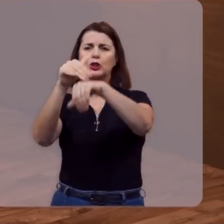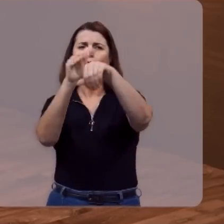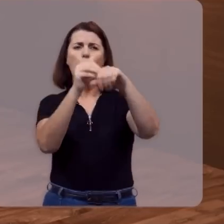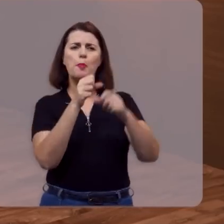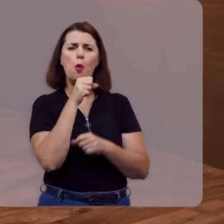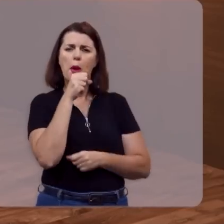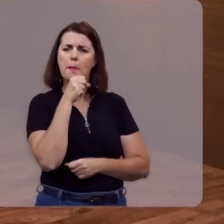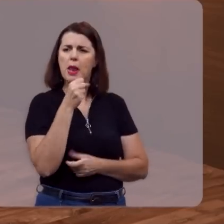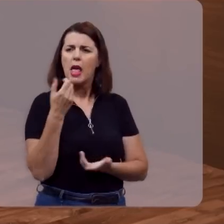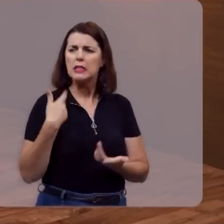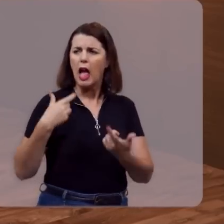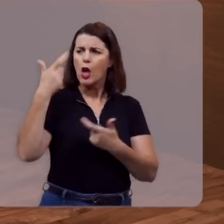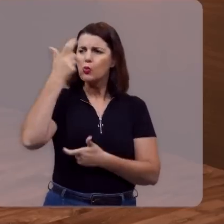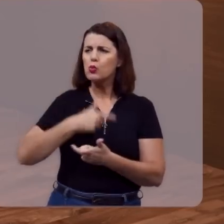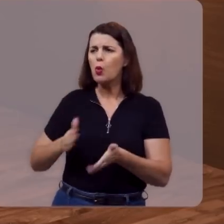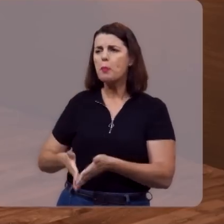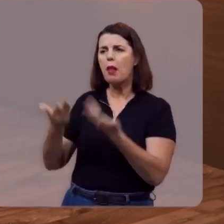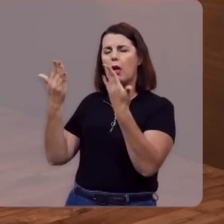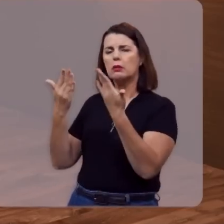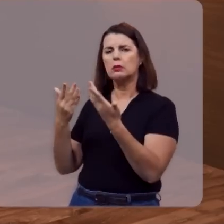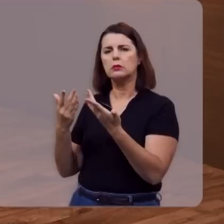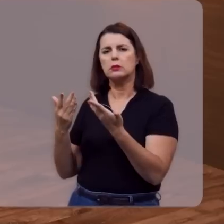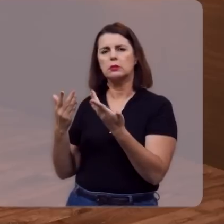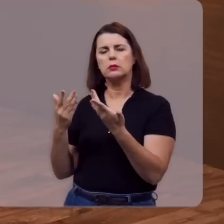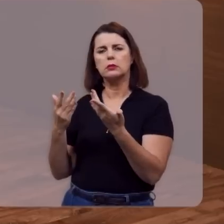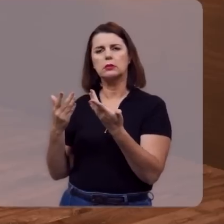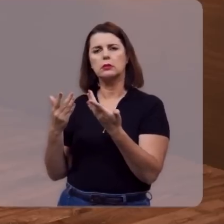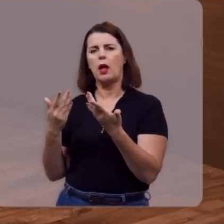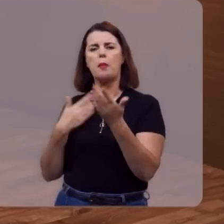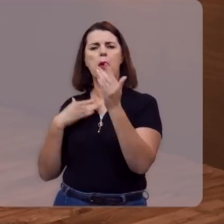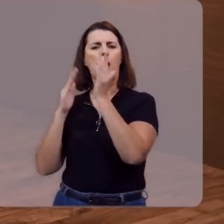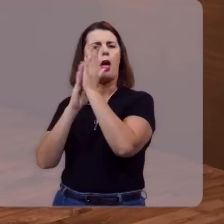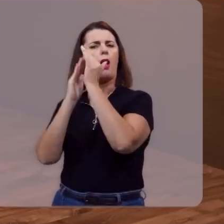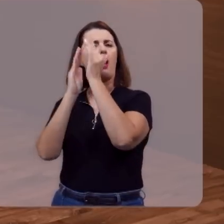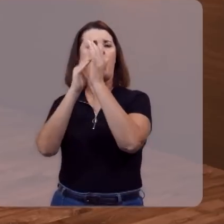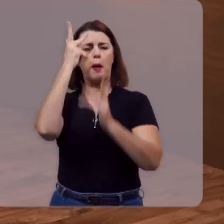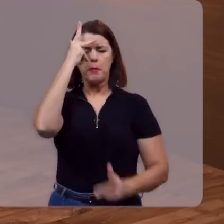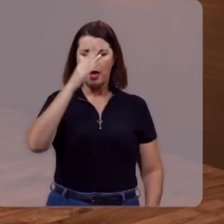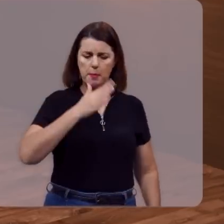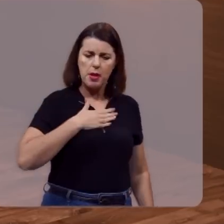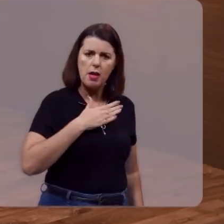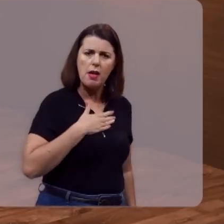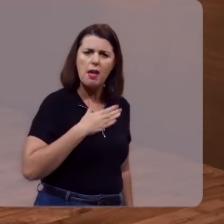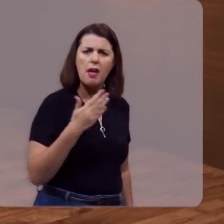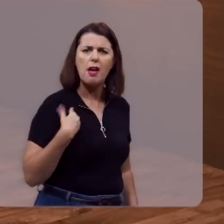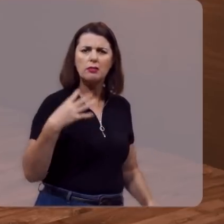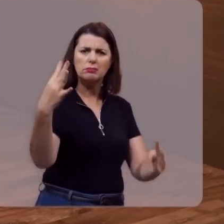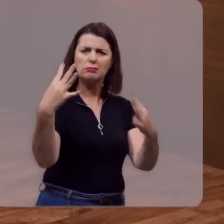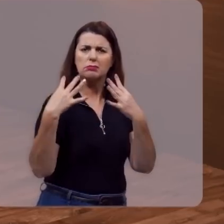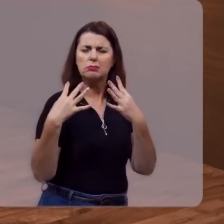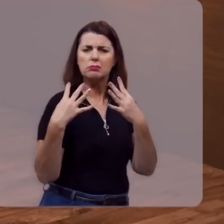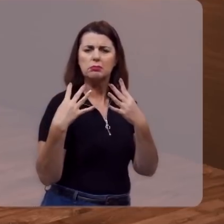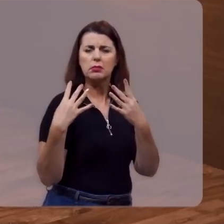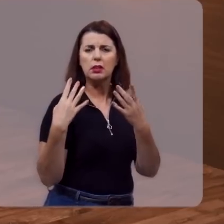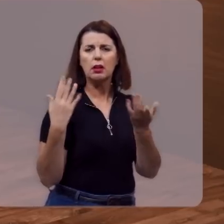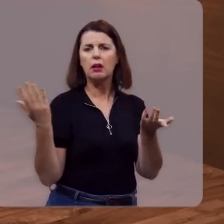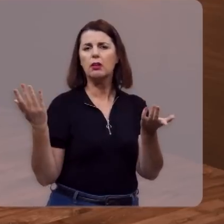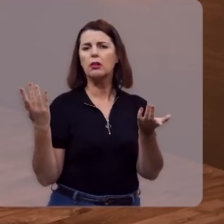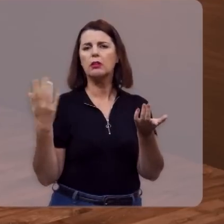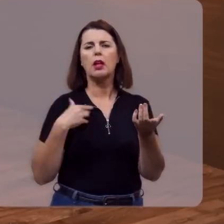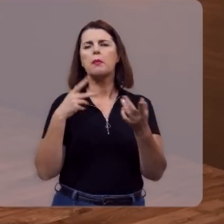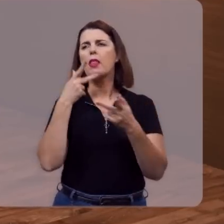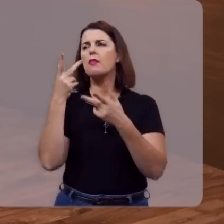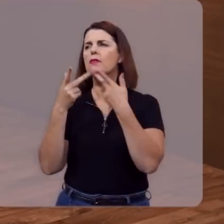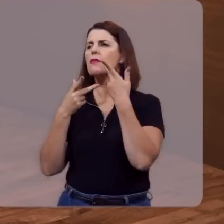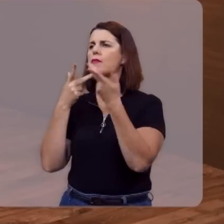se autopromover. Ele não aplaudiu a si mesmo, nem fez um solo do hino Quão Grande